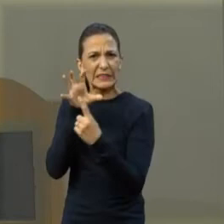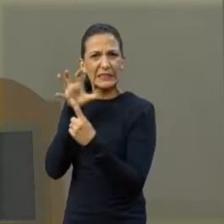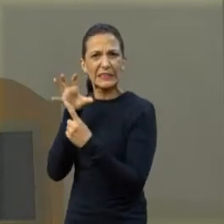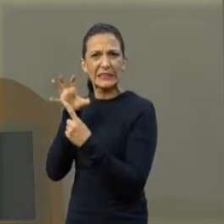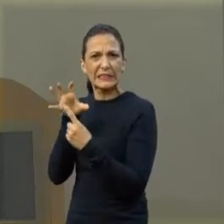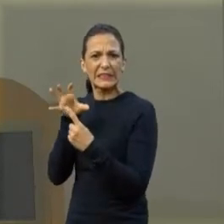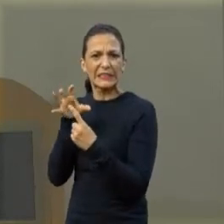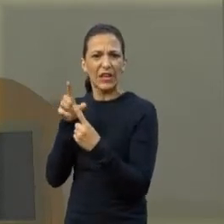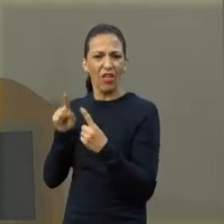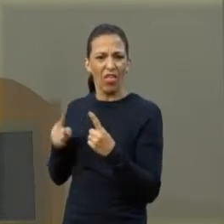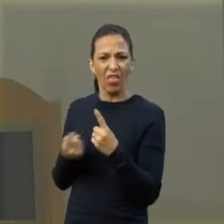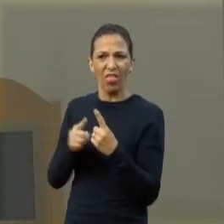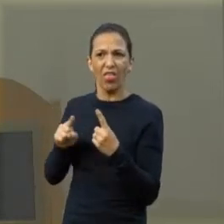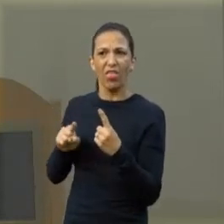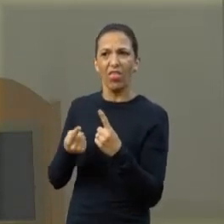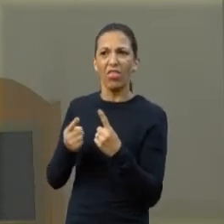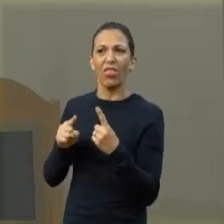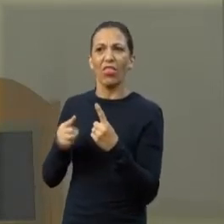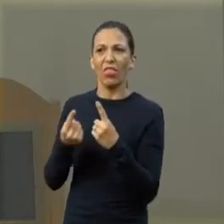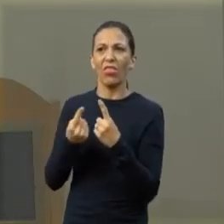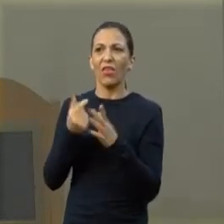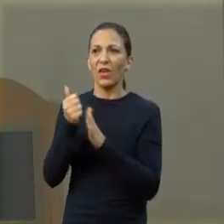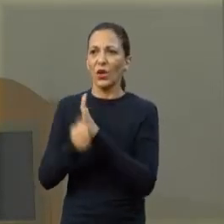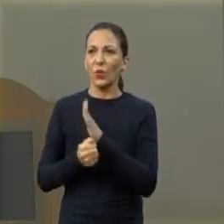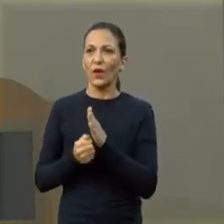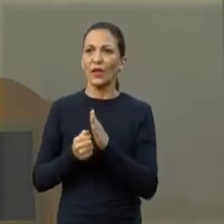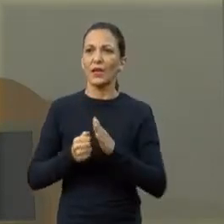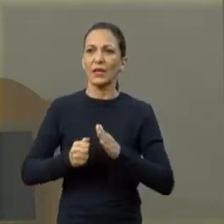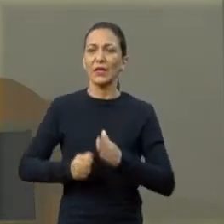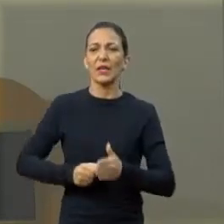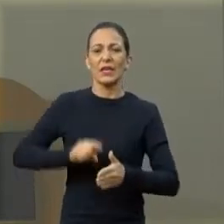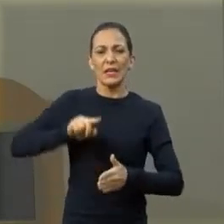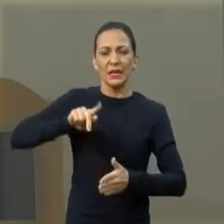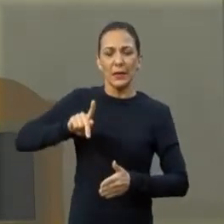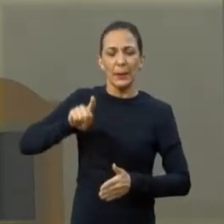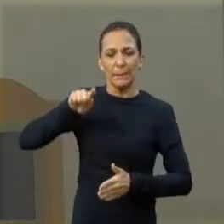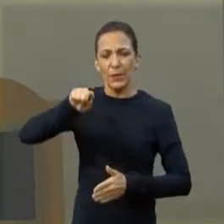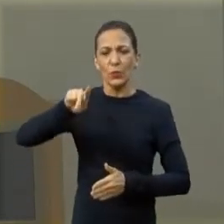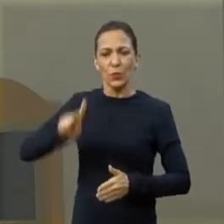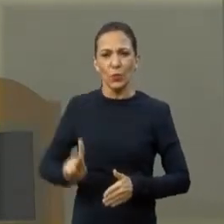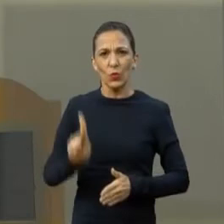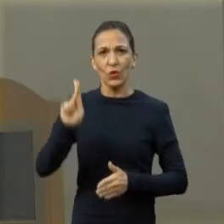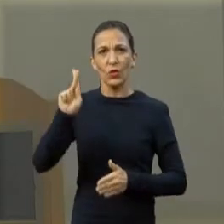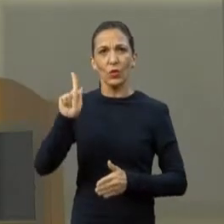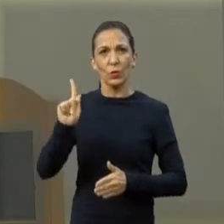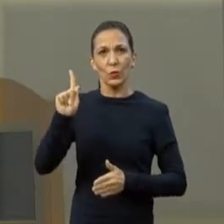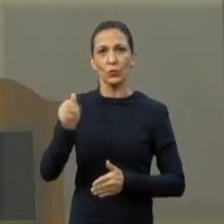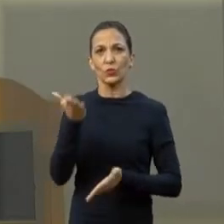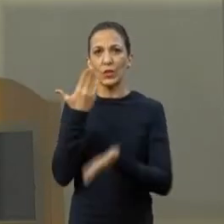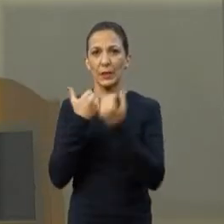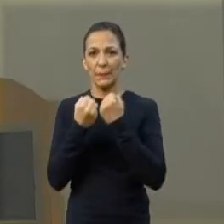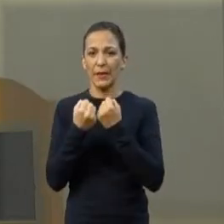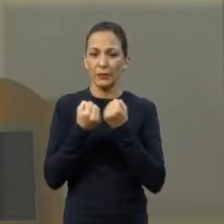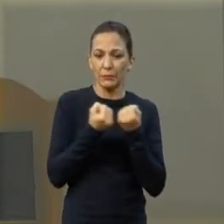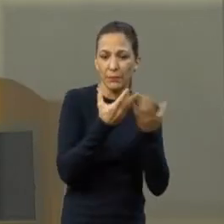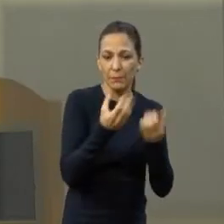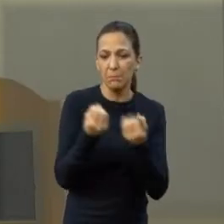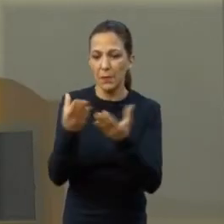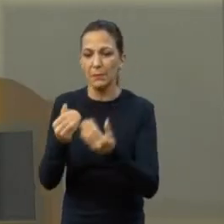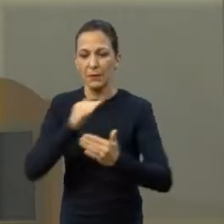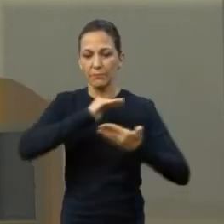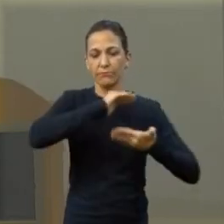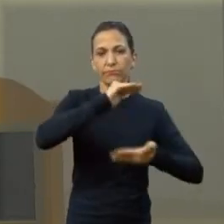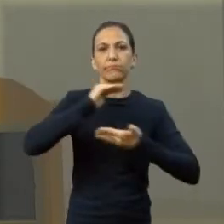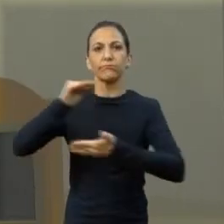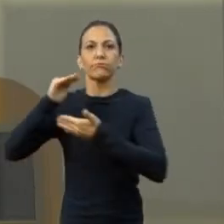Araraquara o que distribuiu toneladas e toneladas e toneladas de alimentos durante a pandemia